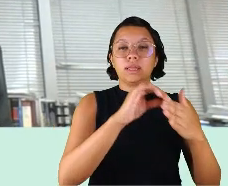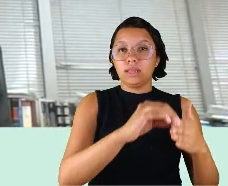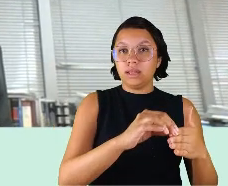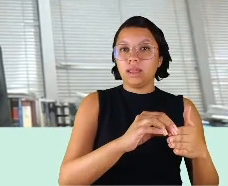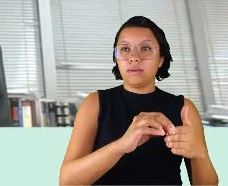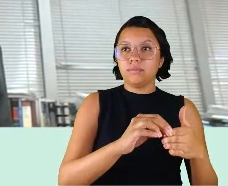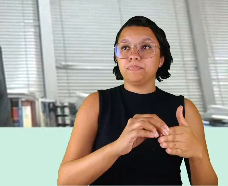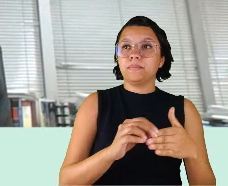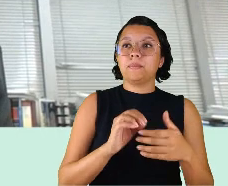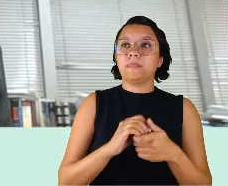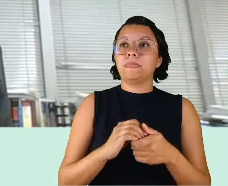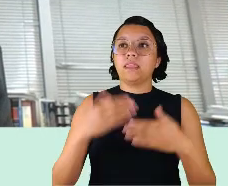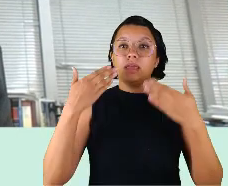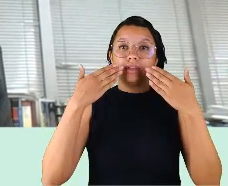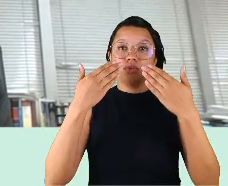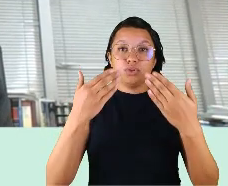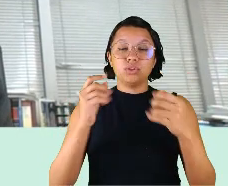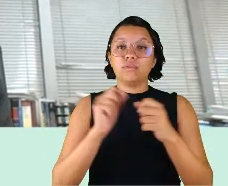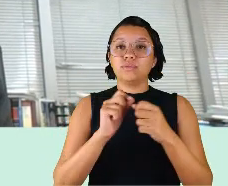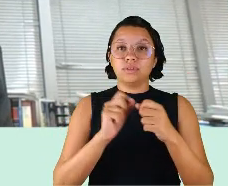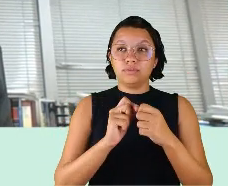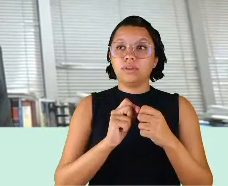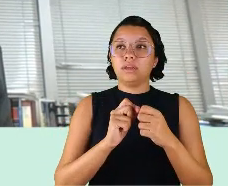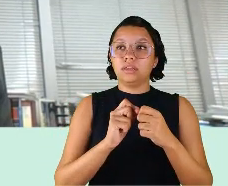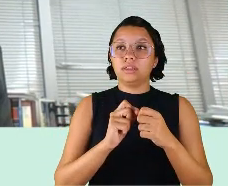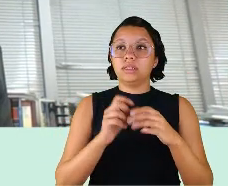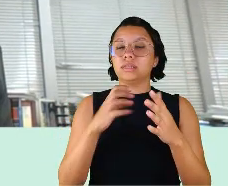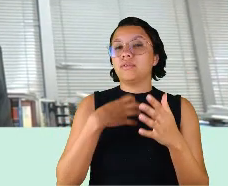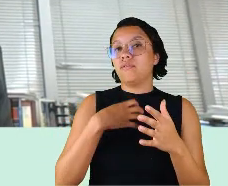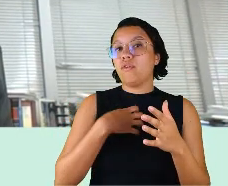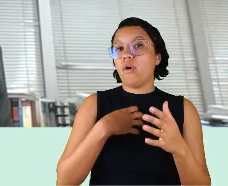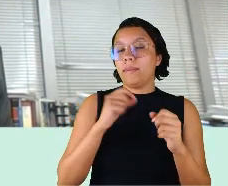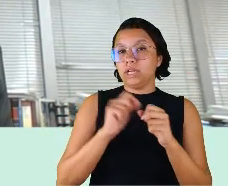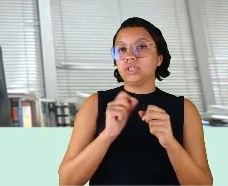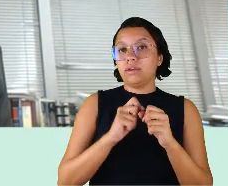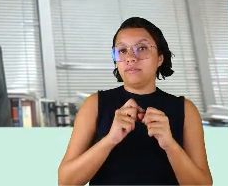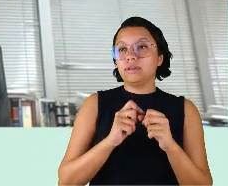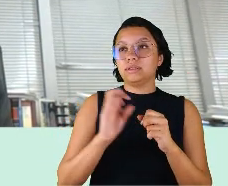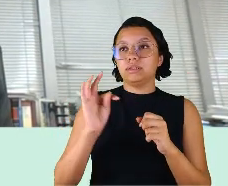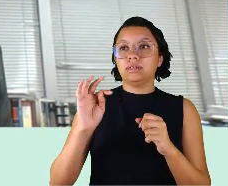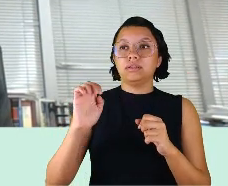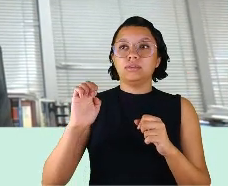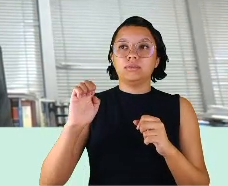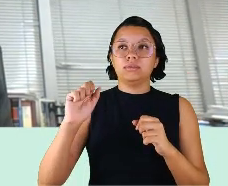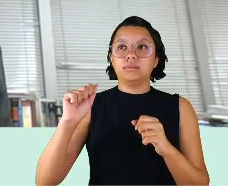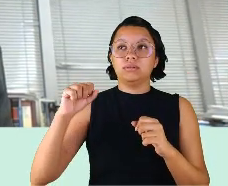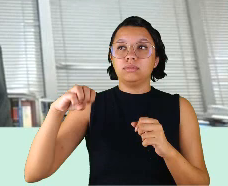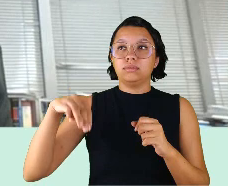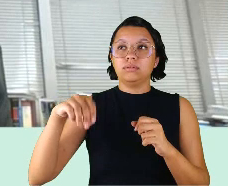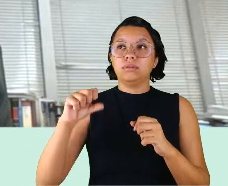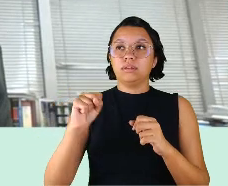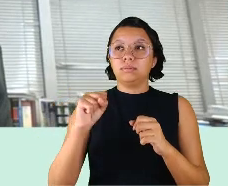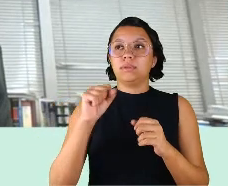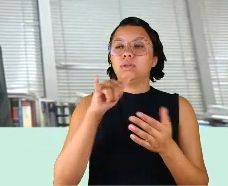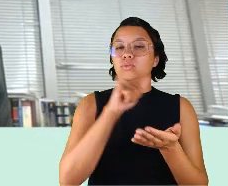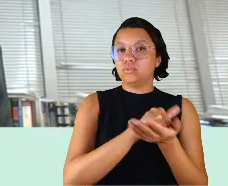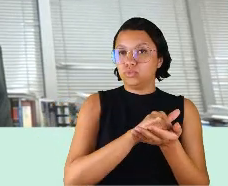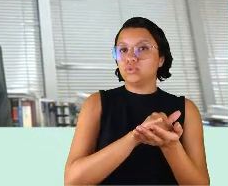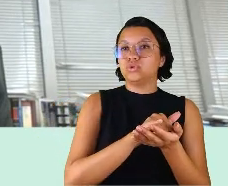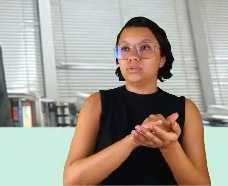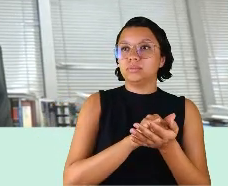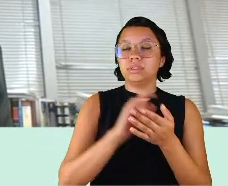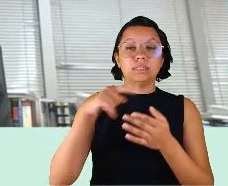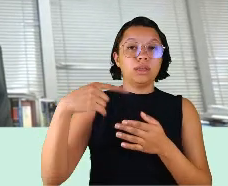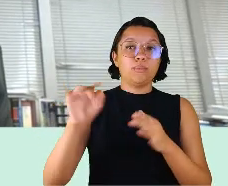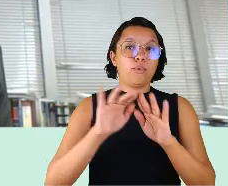audiências poderão ser feitas dessa forma, né, que a gente está fazendo pelo Teams, e vamos fazer depois pelo sistema do balcão virtual. E